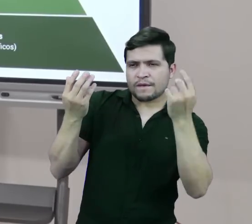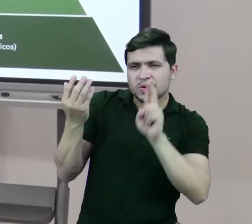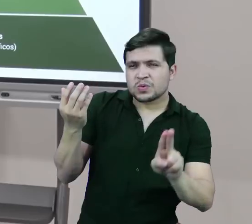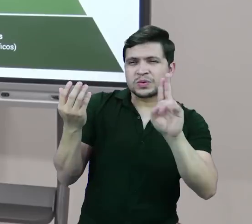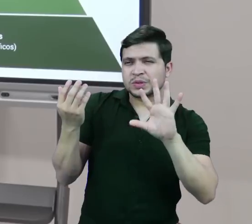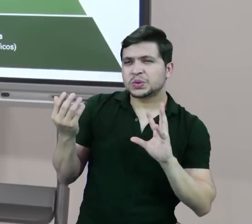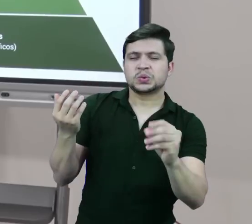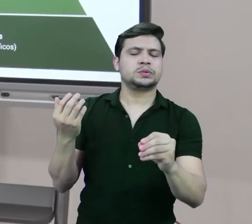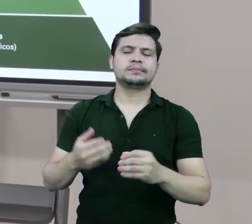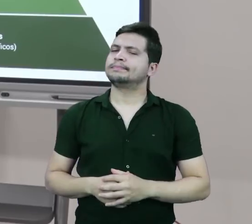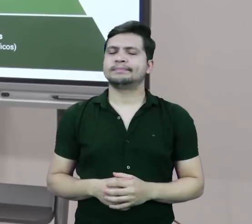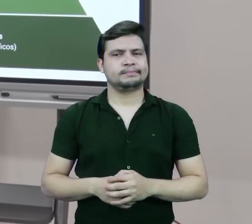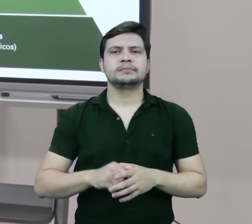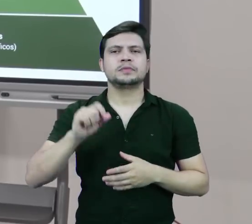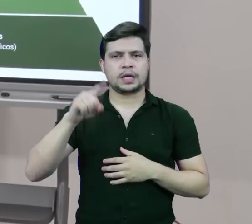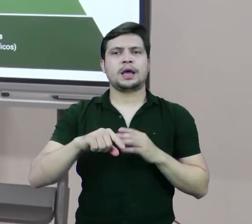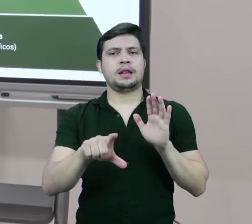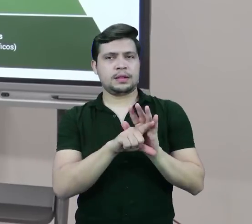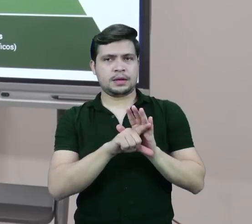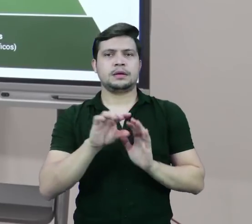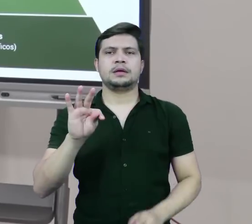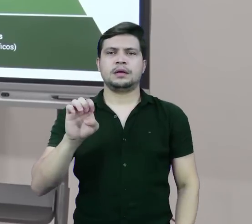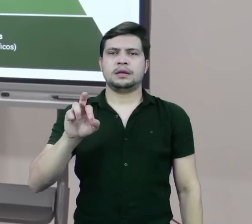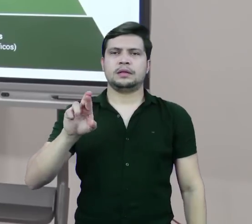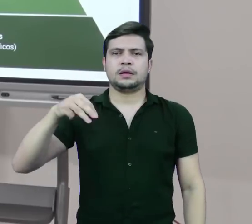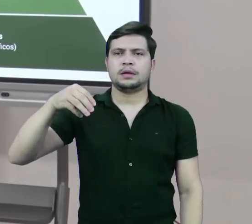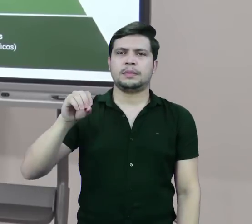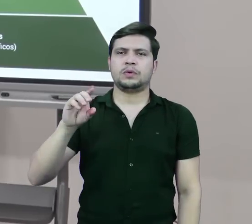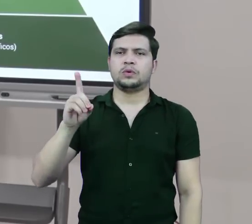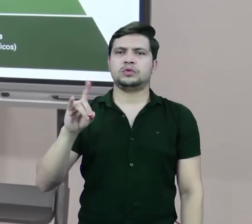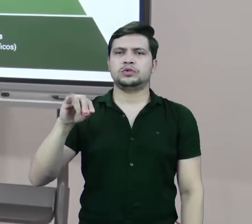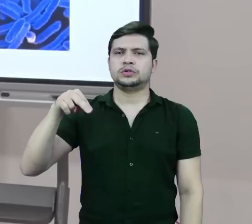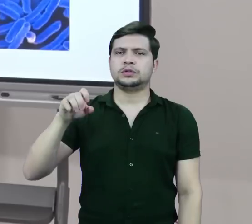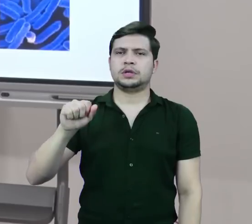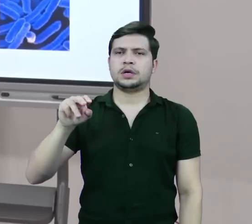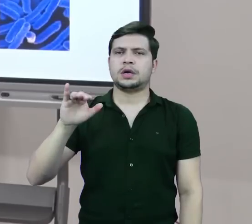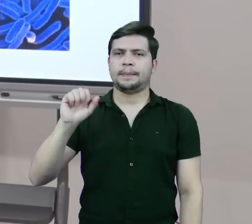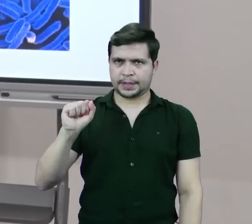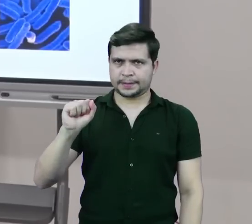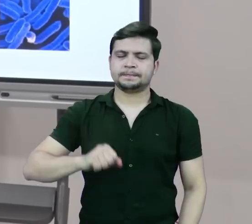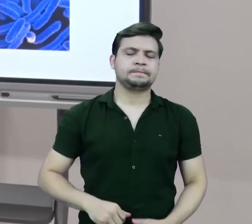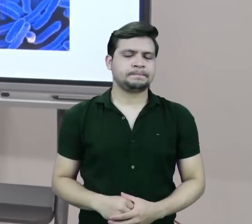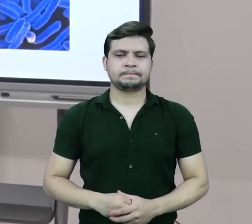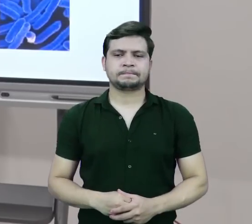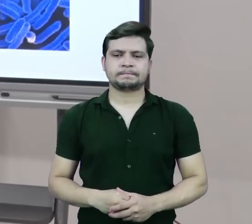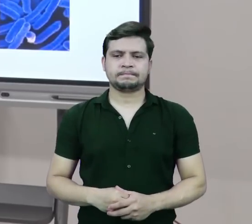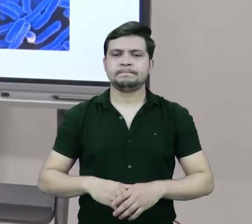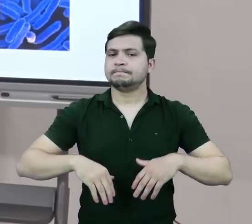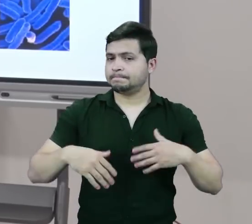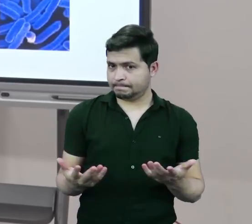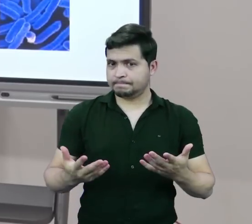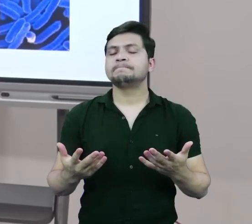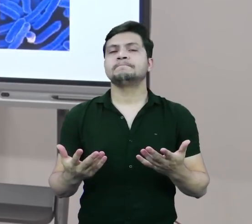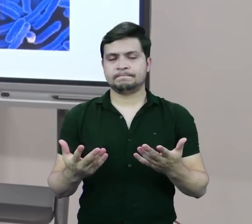Então isso é a lei da termodinâmica, né? Temos aí a primeira lei. E